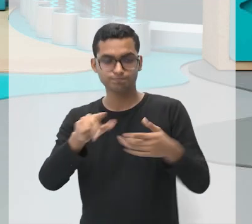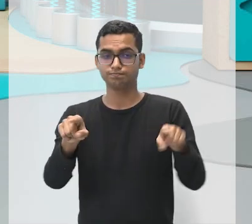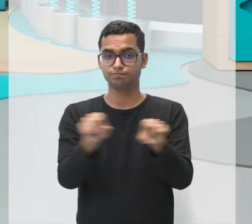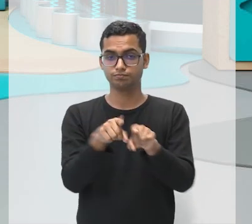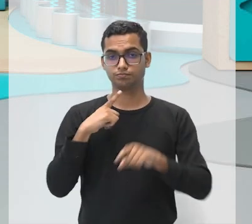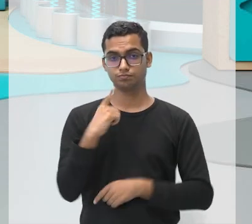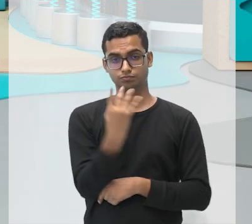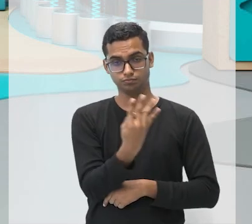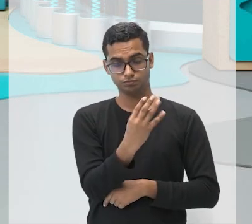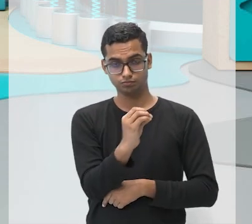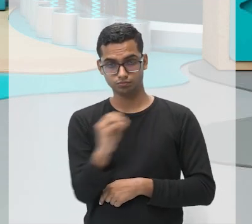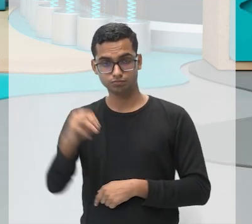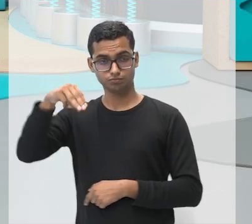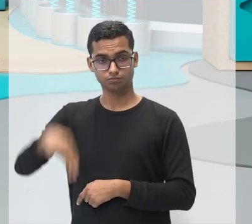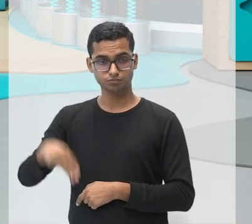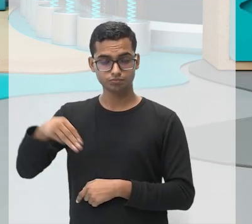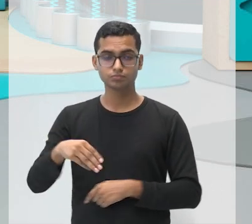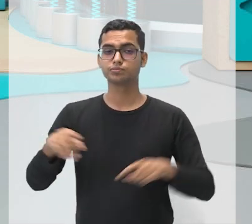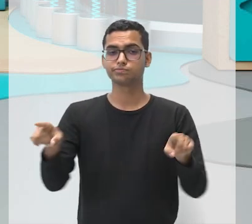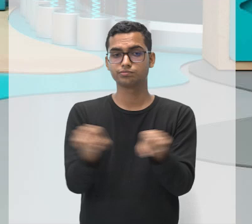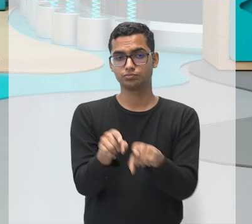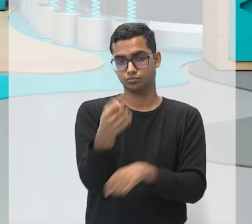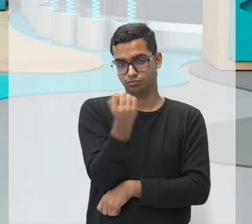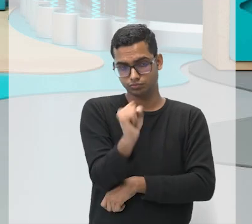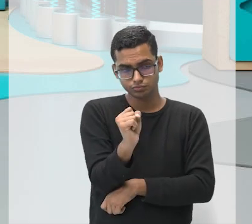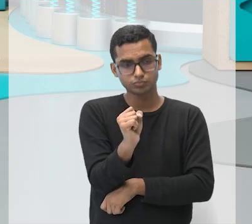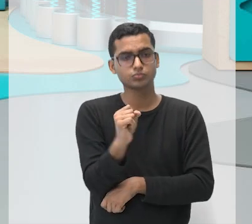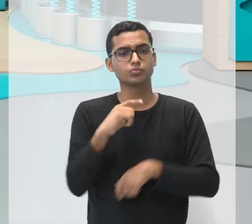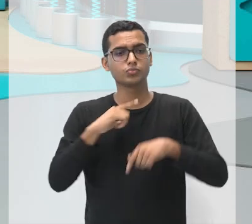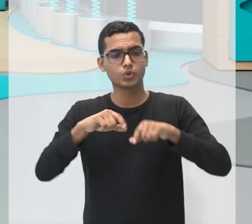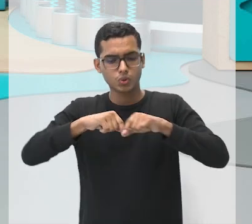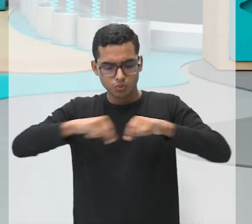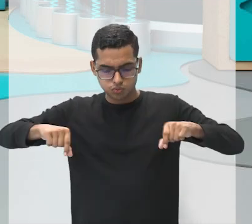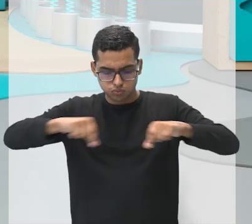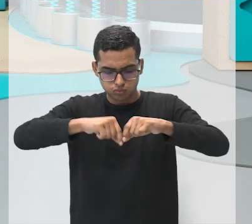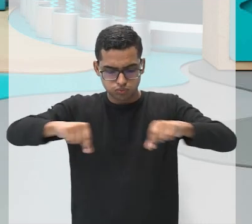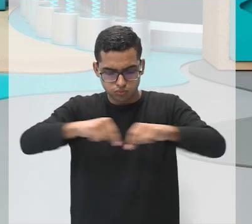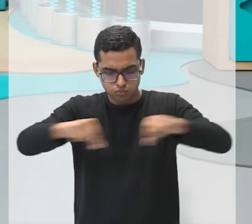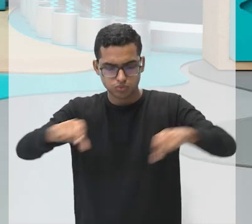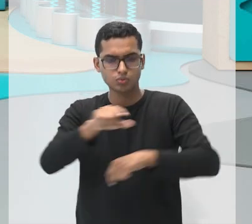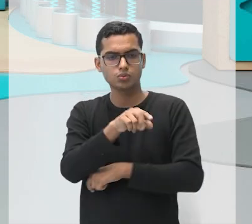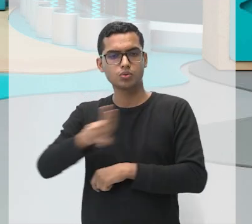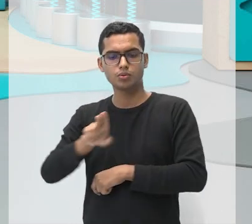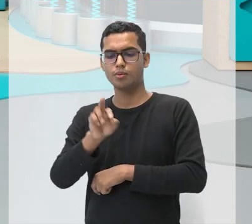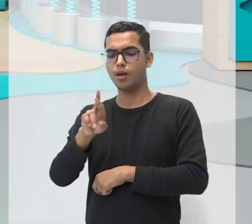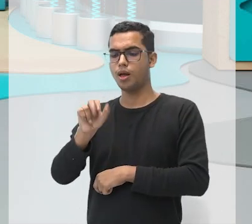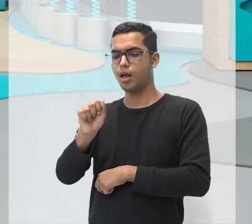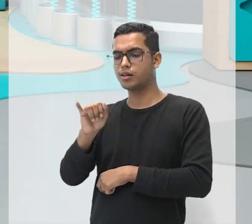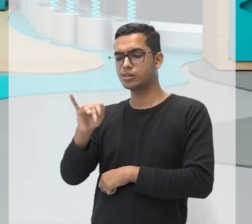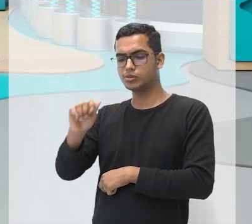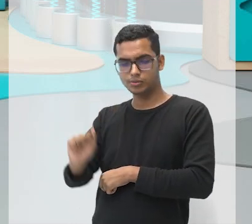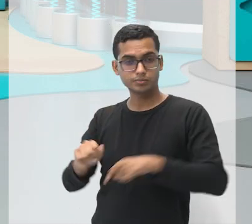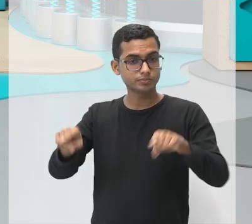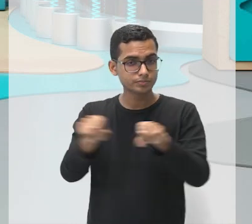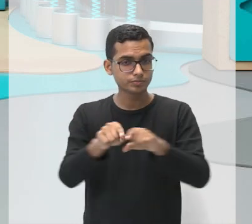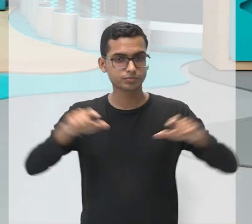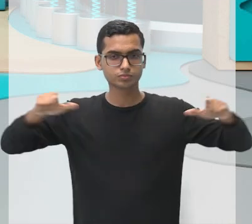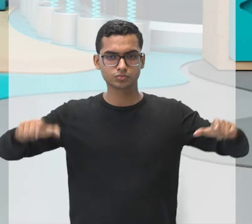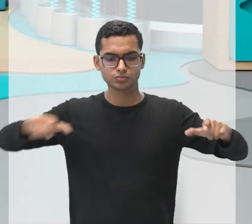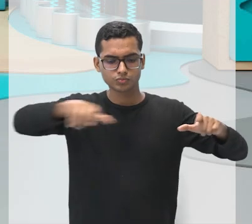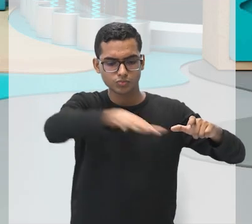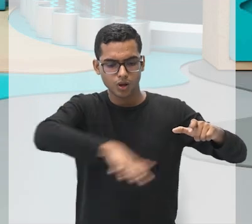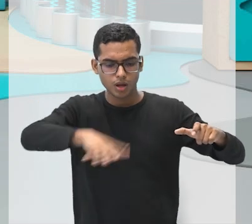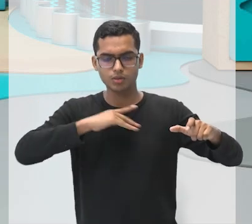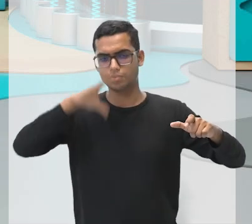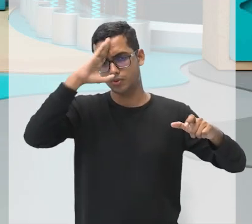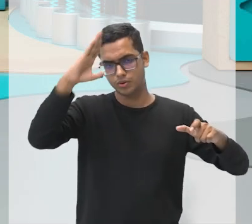cada raia, né? E 8 pistas, que vão ter esse nome, raia. E o campo central, ali onde vão acontecer algumas provas, que são